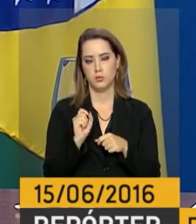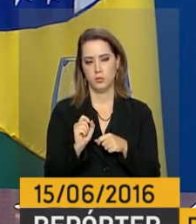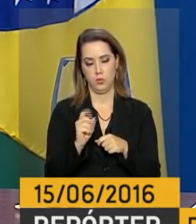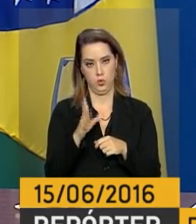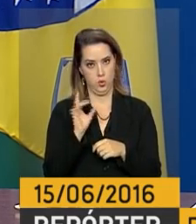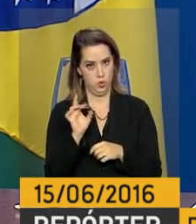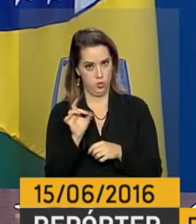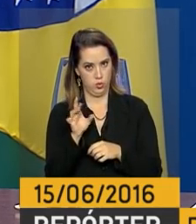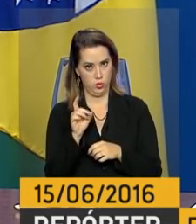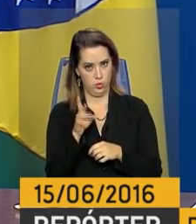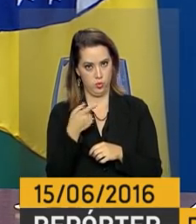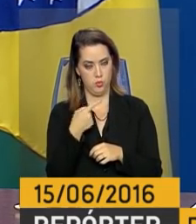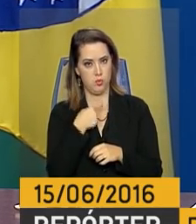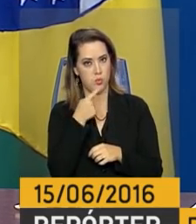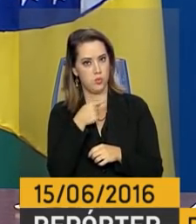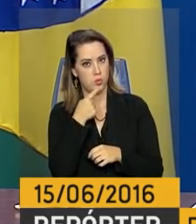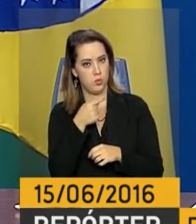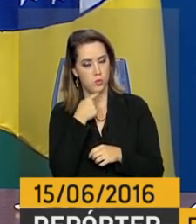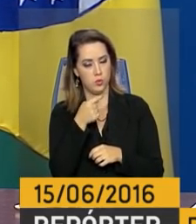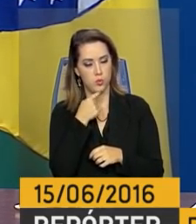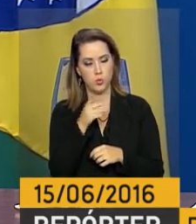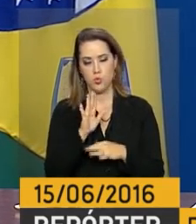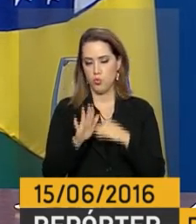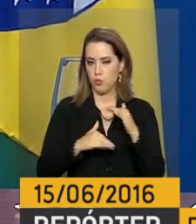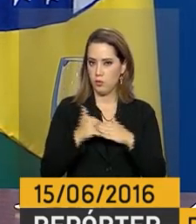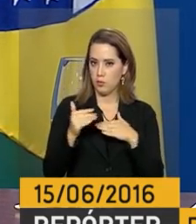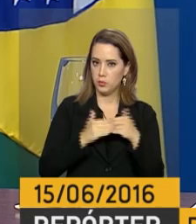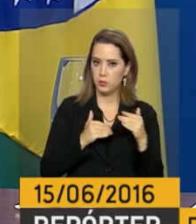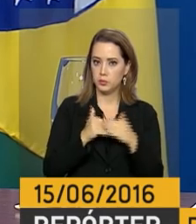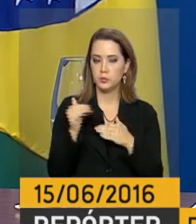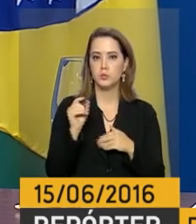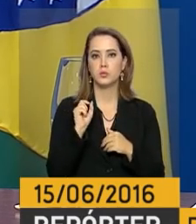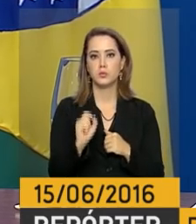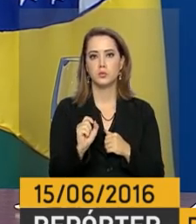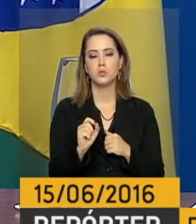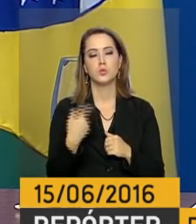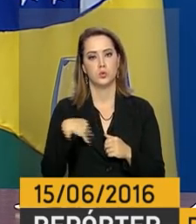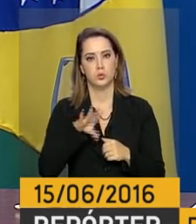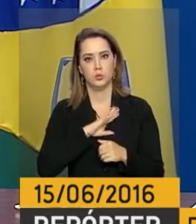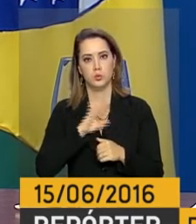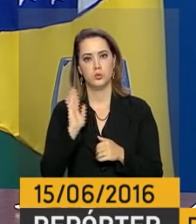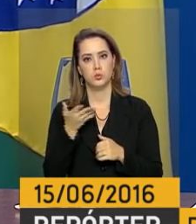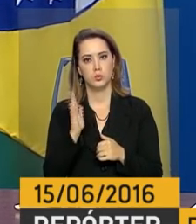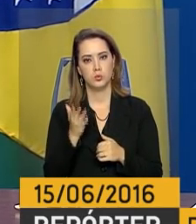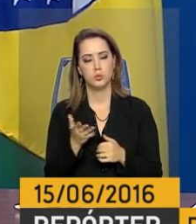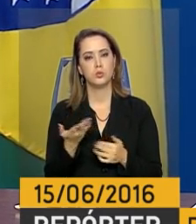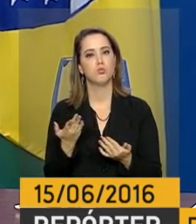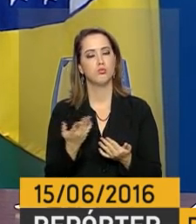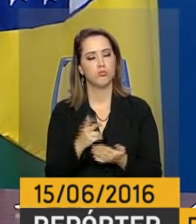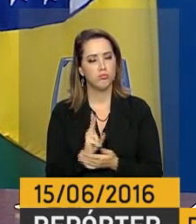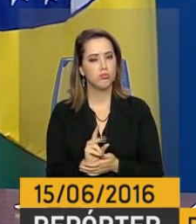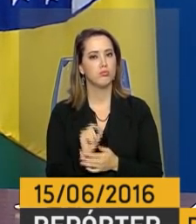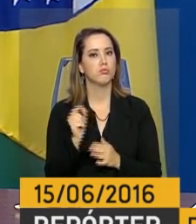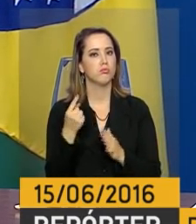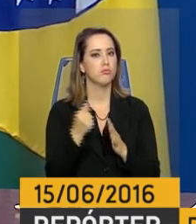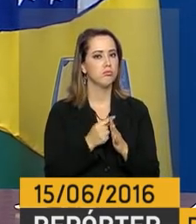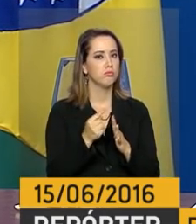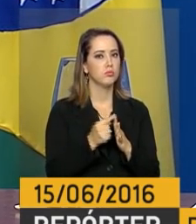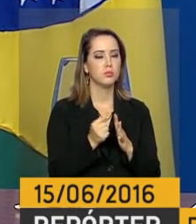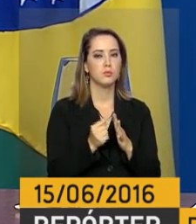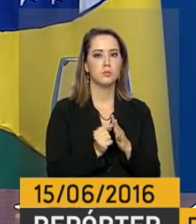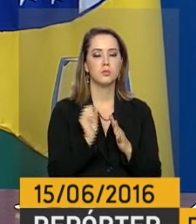eliminar qualquer dúvida, na medida que nós já começamos a entrar em minúcia de